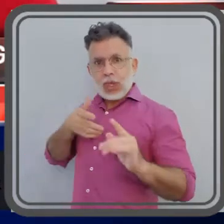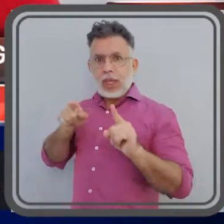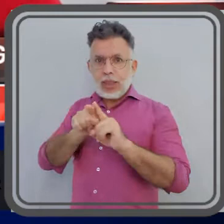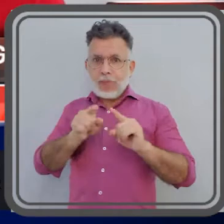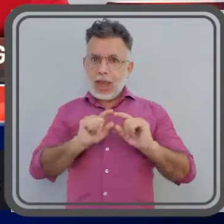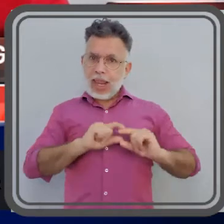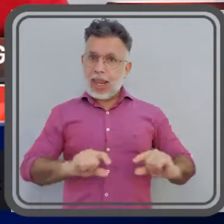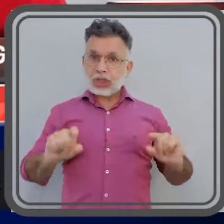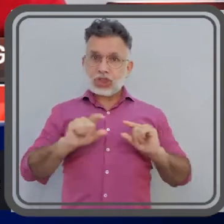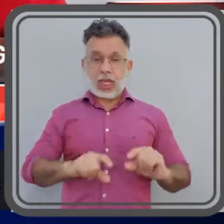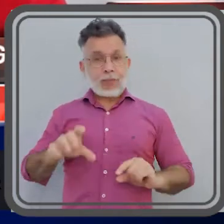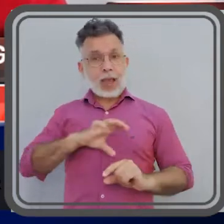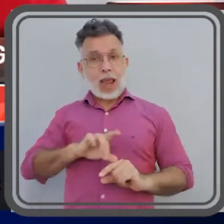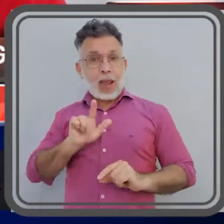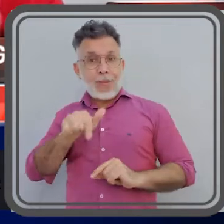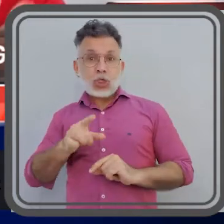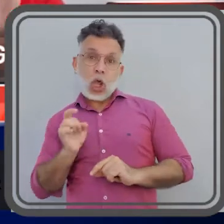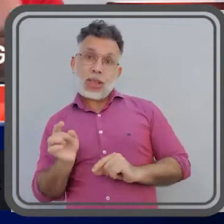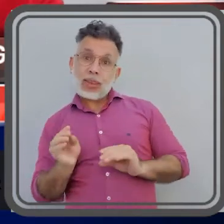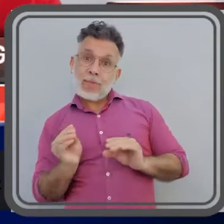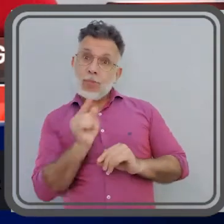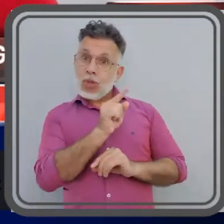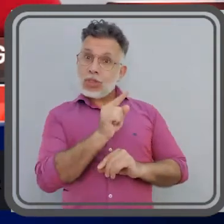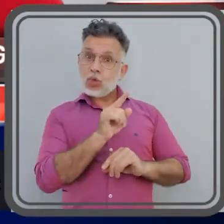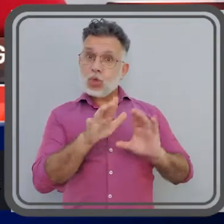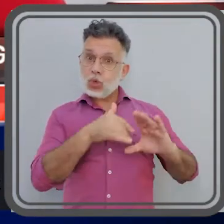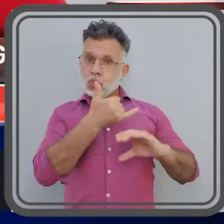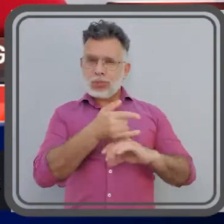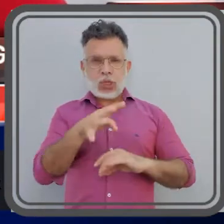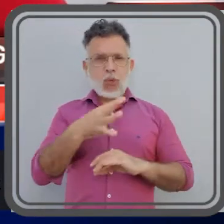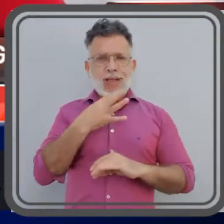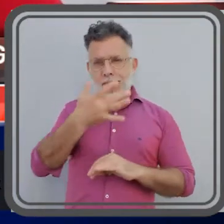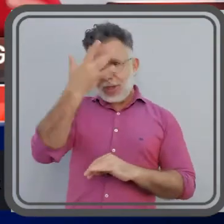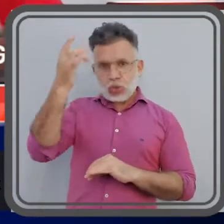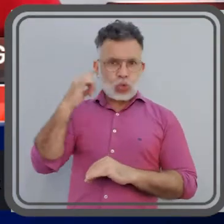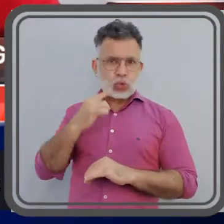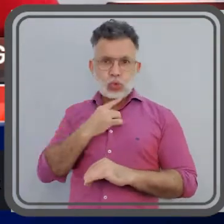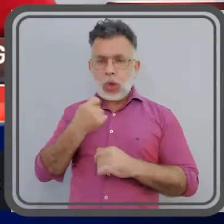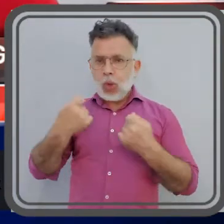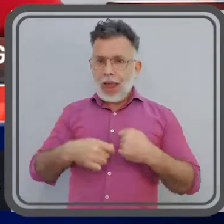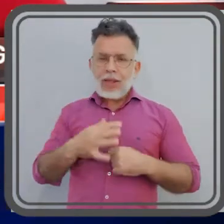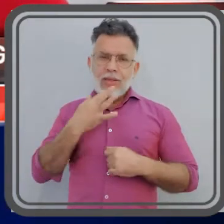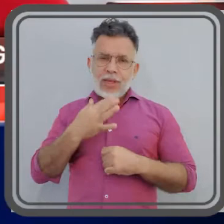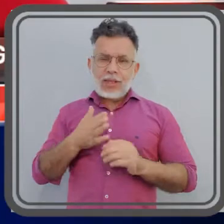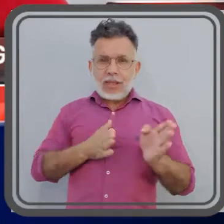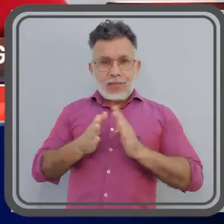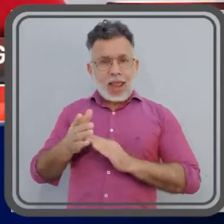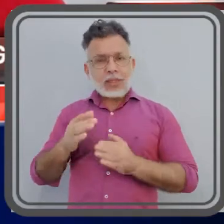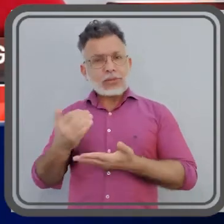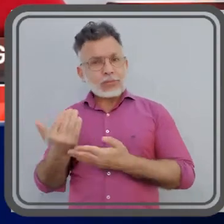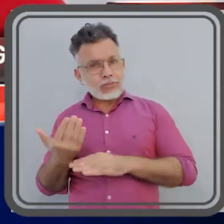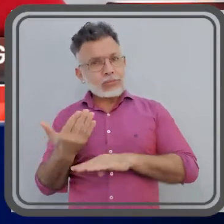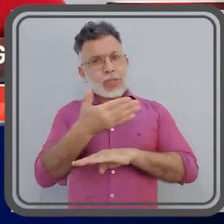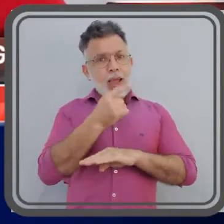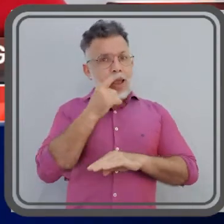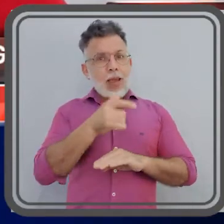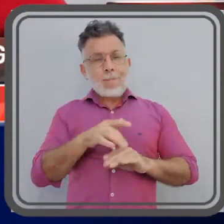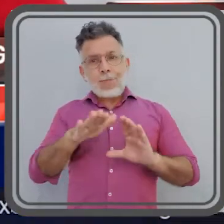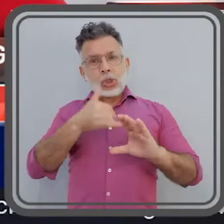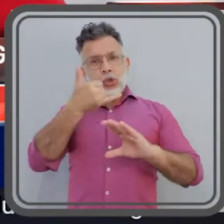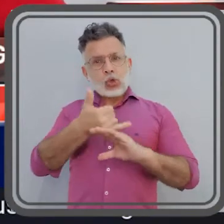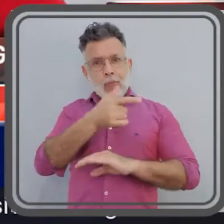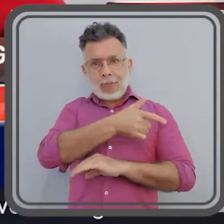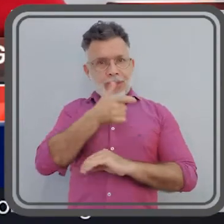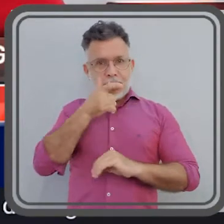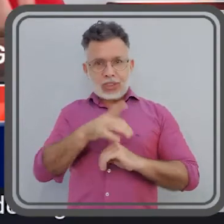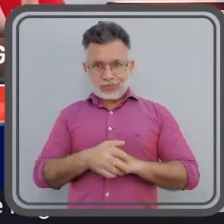colocadas as legendas em português, mas só lá no YouTube, tá, pessoal? Então, se você conhece alguém que precisa de acessibilidade no mundo de negócios, joga ele lá para o YouTube,